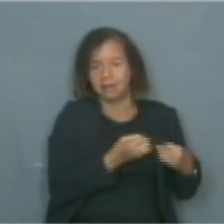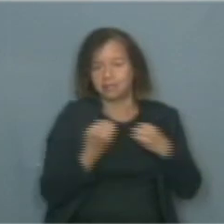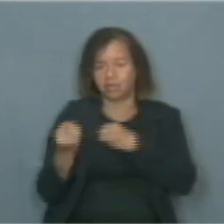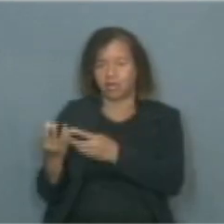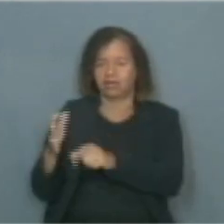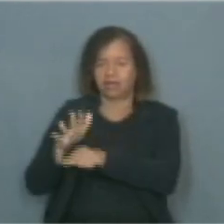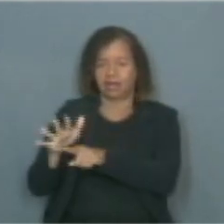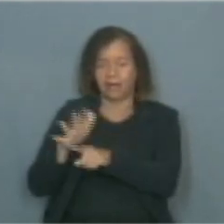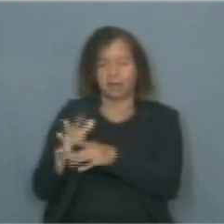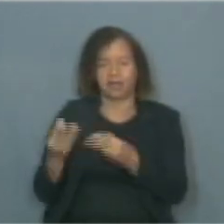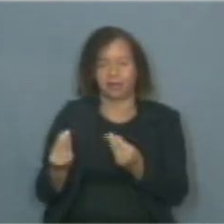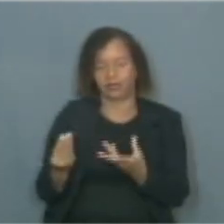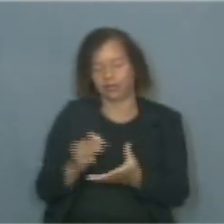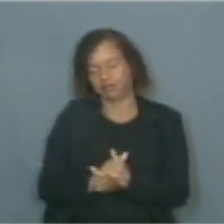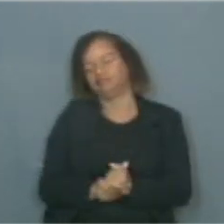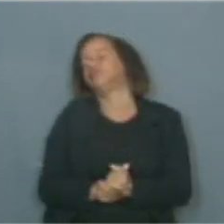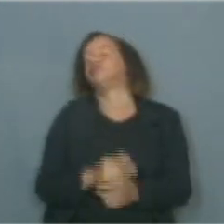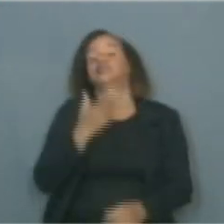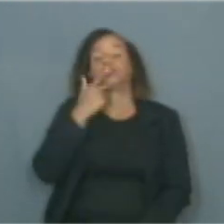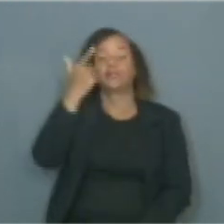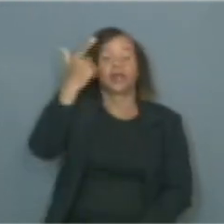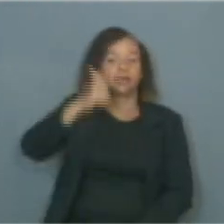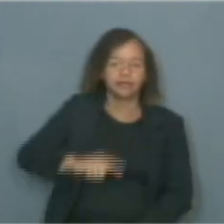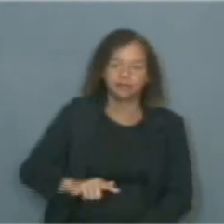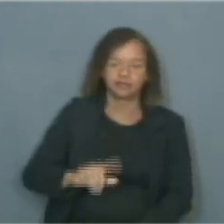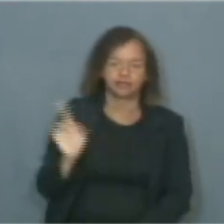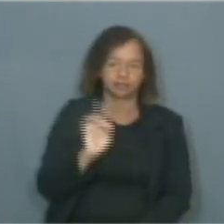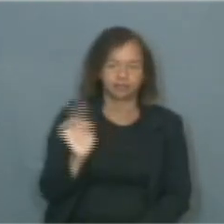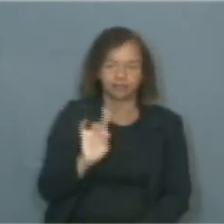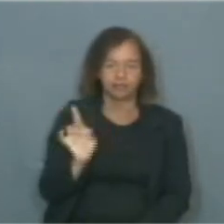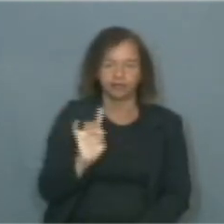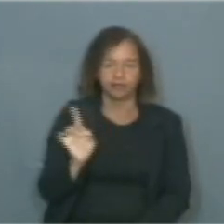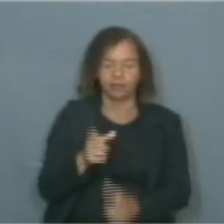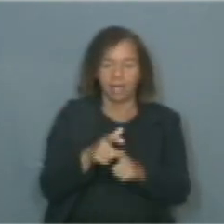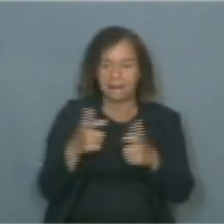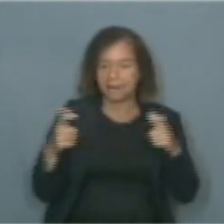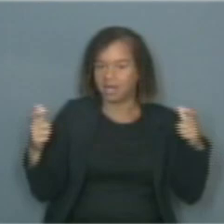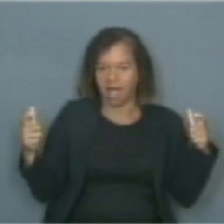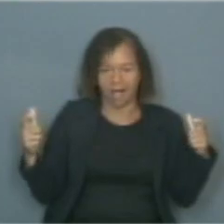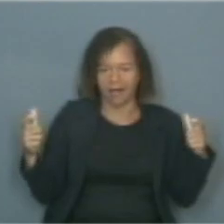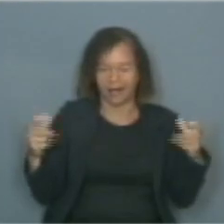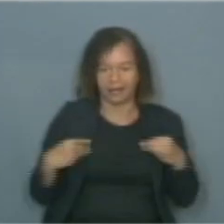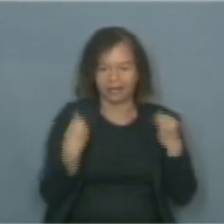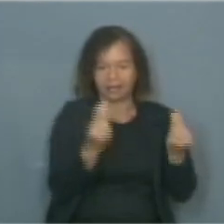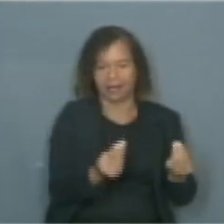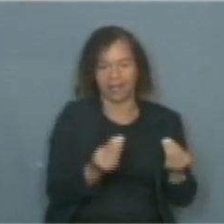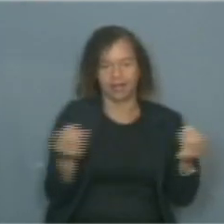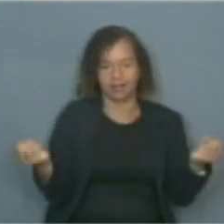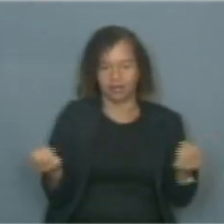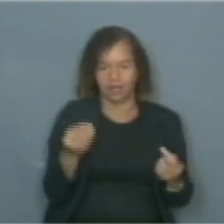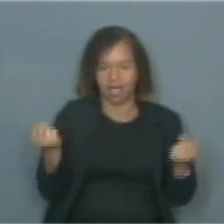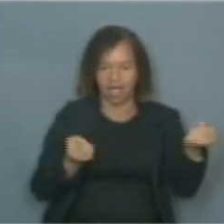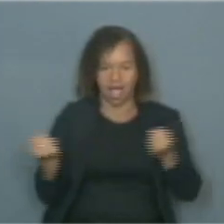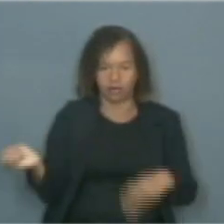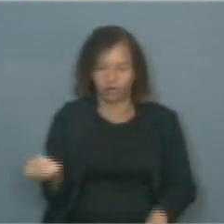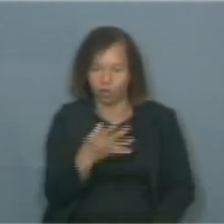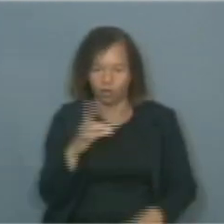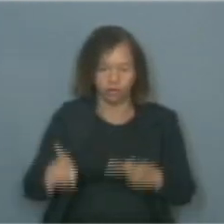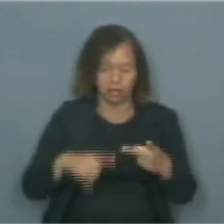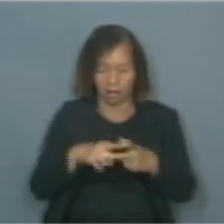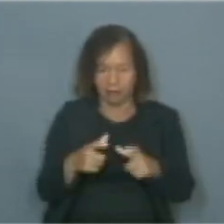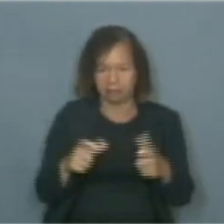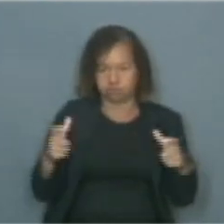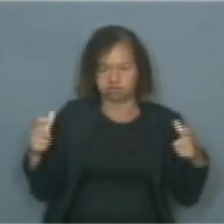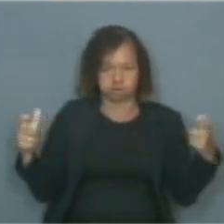das nossas demandas. Então, eu repito, não é sobre apenas ampliar a entrega de viaturas, não é sobre